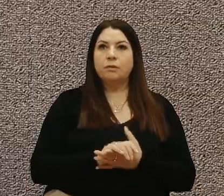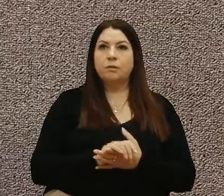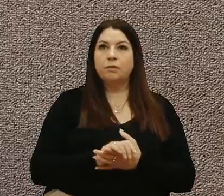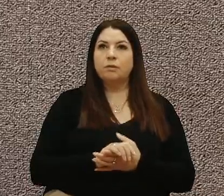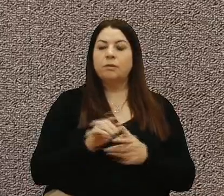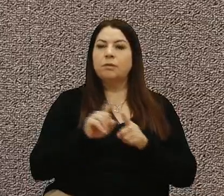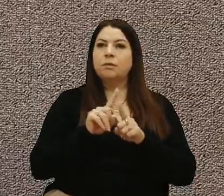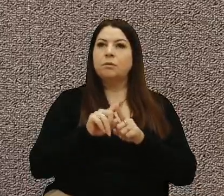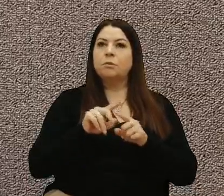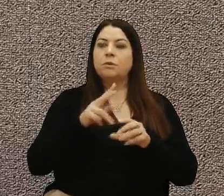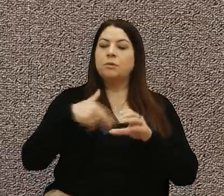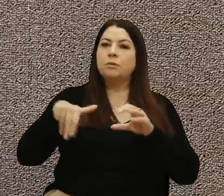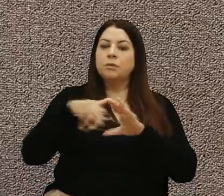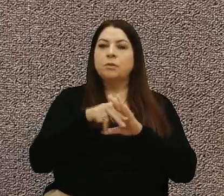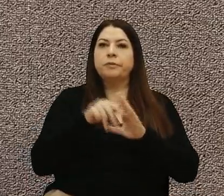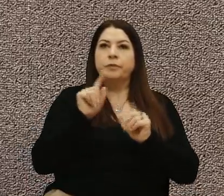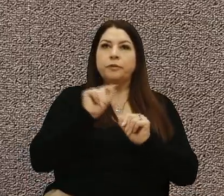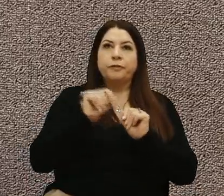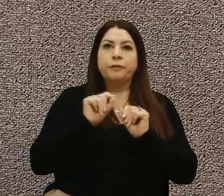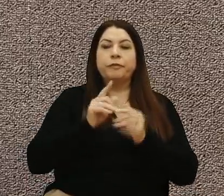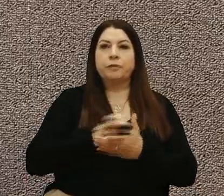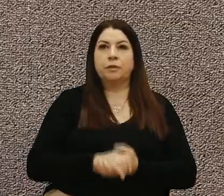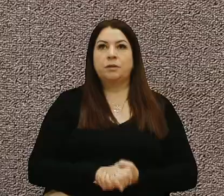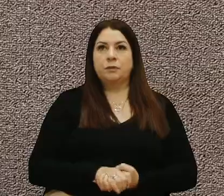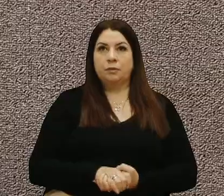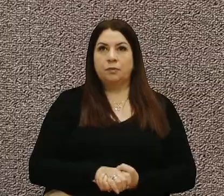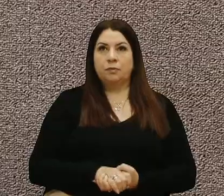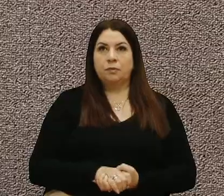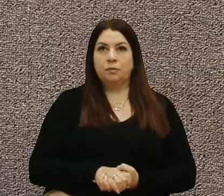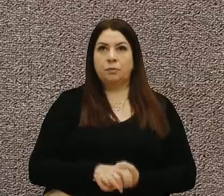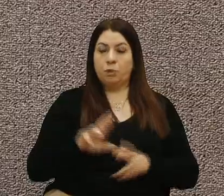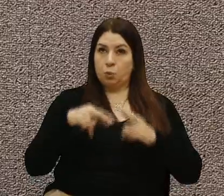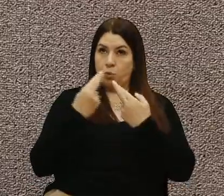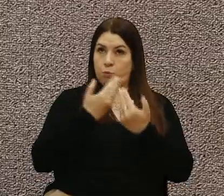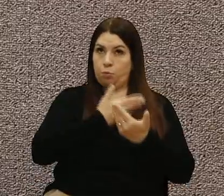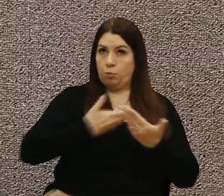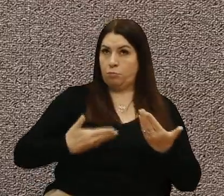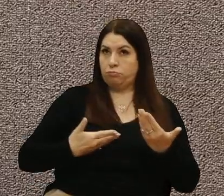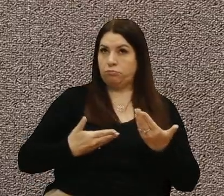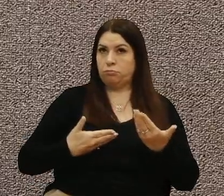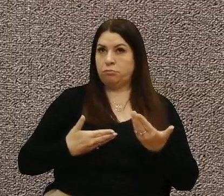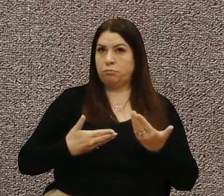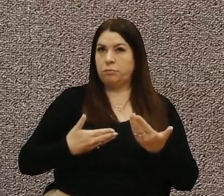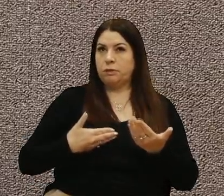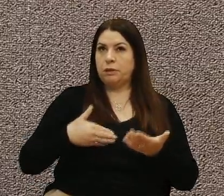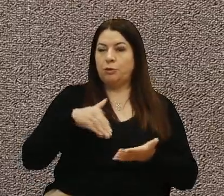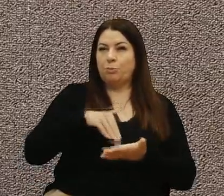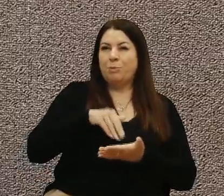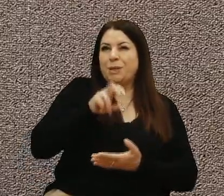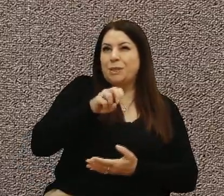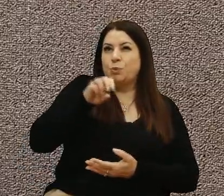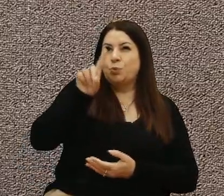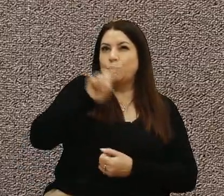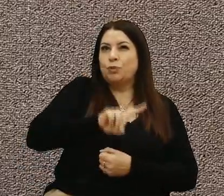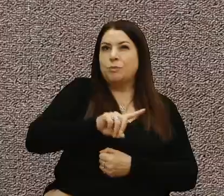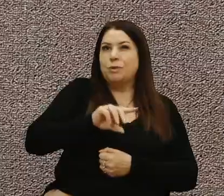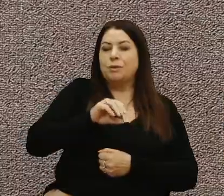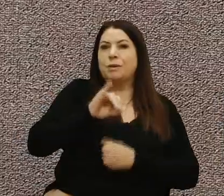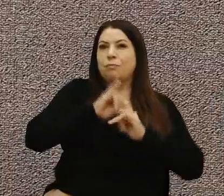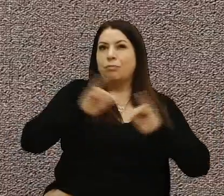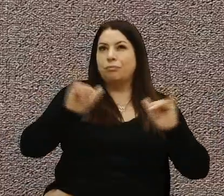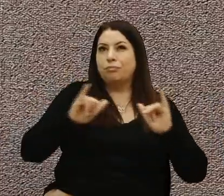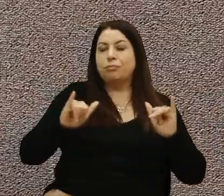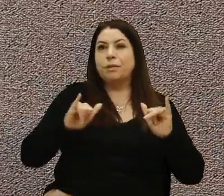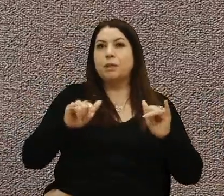falei da tribuna, se nós formos fazer uma audiência pública, no mínimo 5 dias, para que tenha que haver todo um ofício de